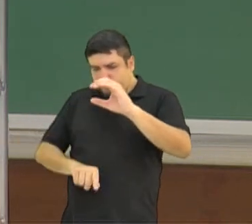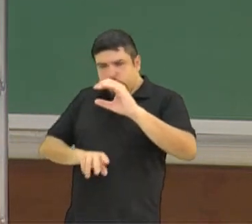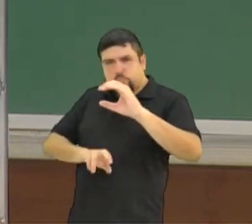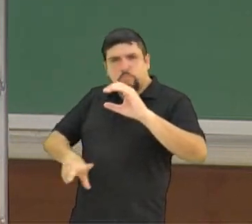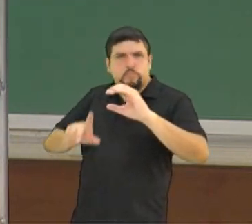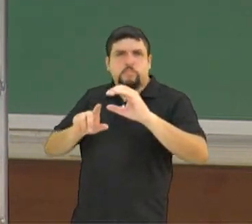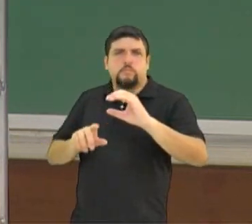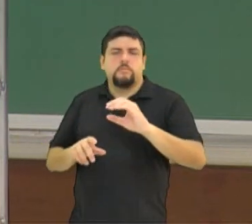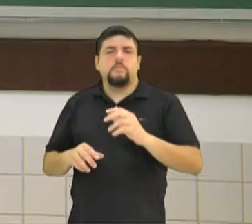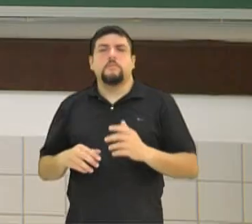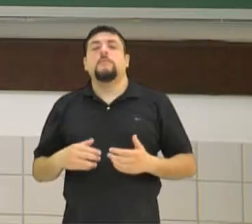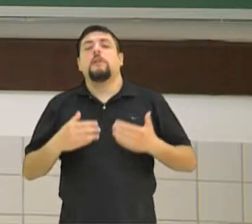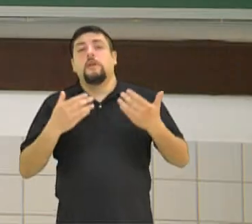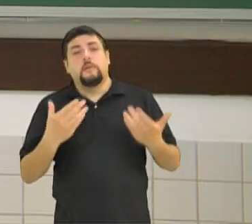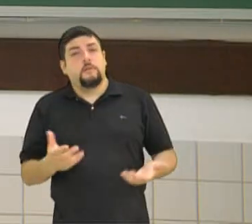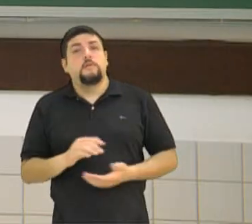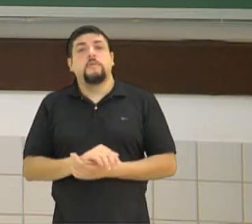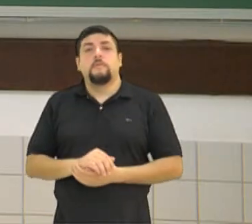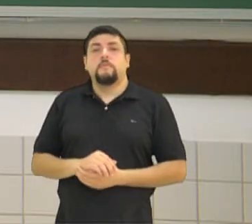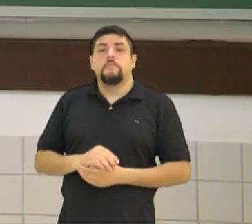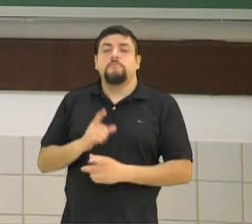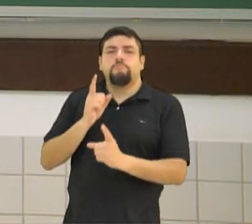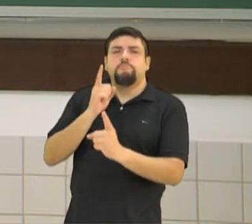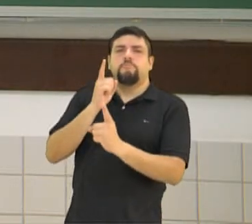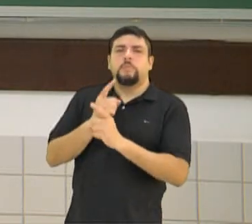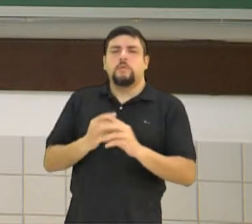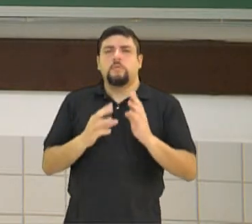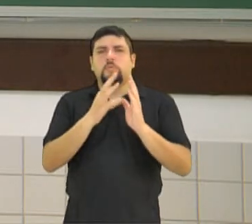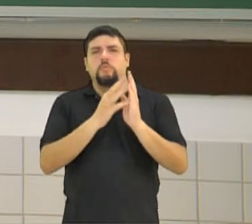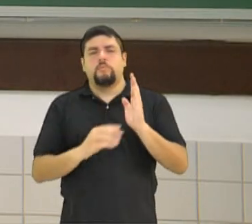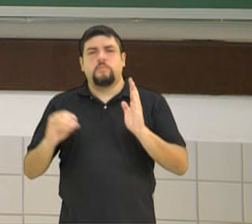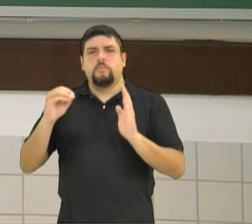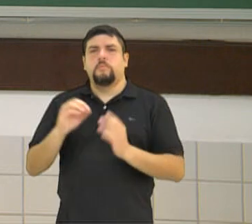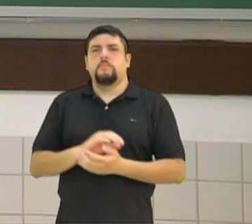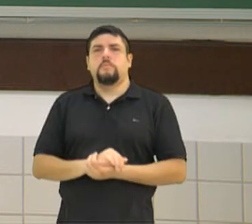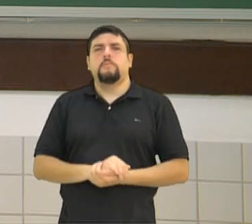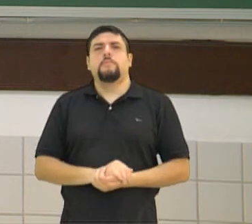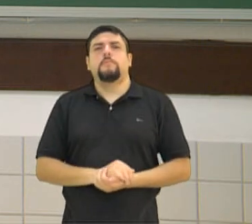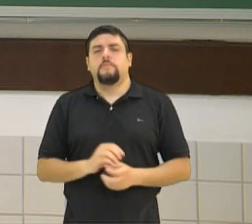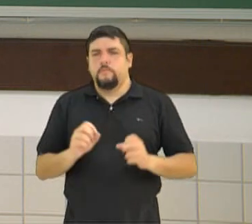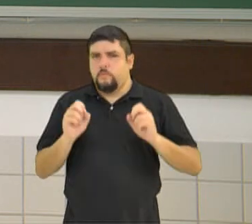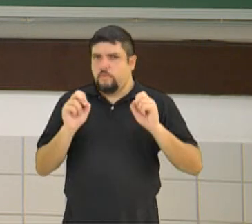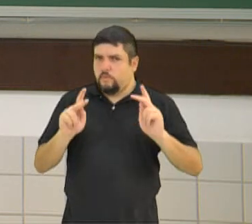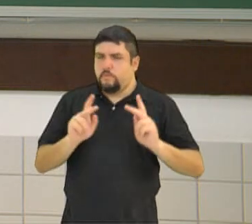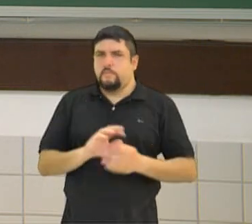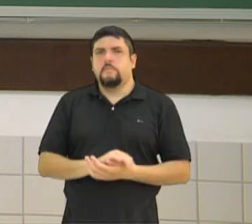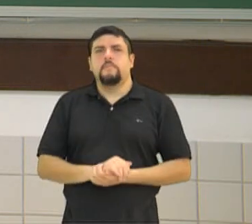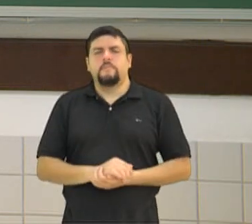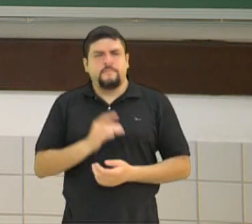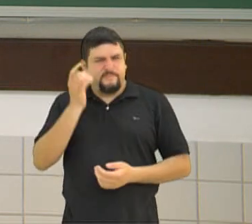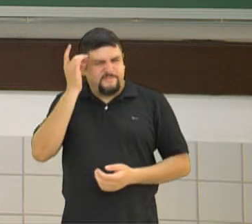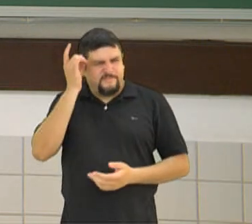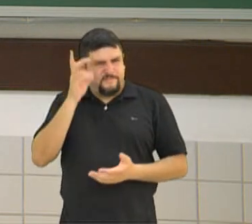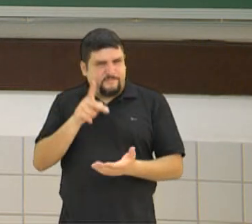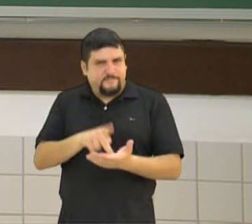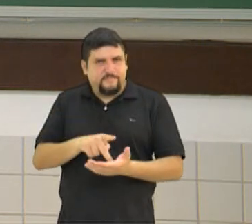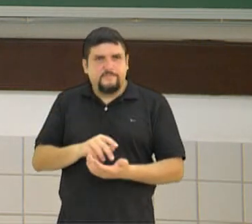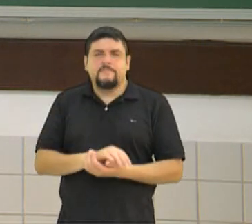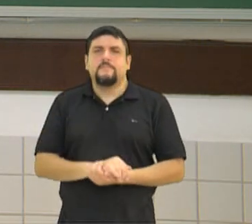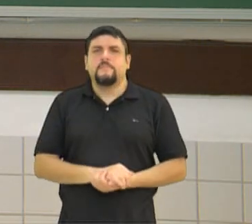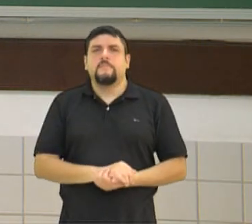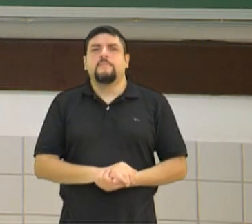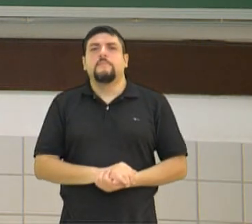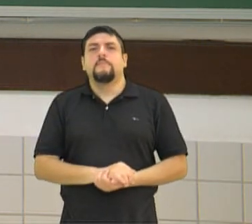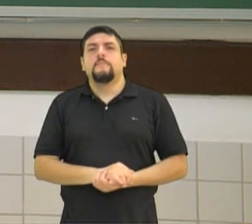diferente do que tem para cima, que no caso então seria o meu hidrogênio. Certo, galerinha? Beleza? Facinho, né? Maravilha,